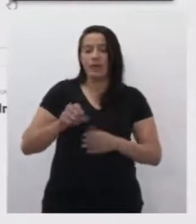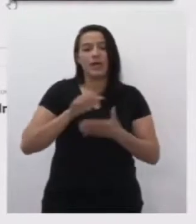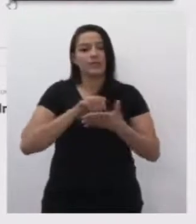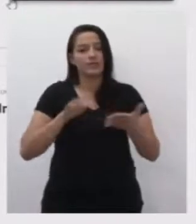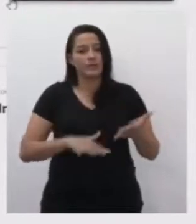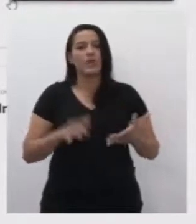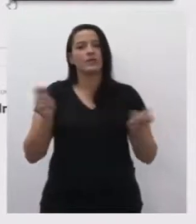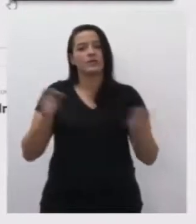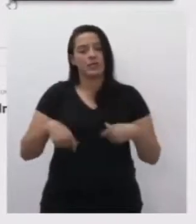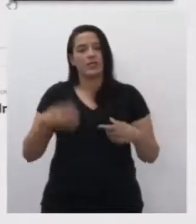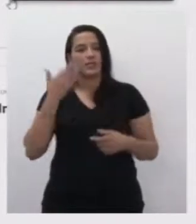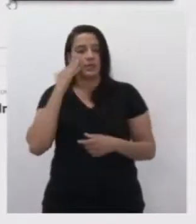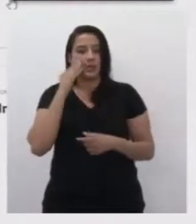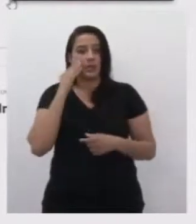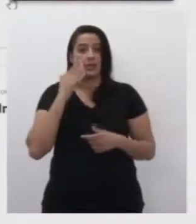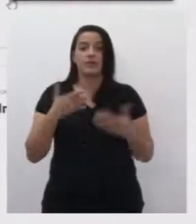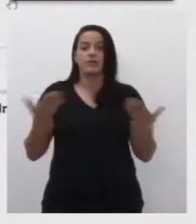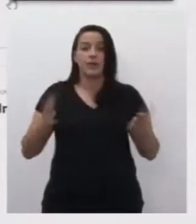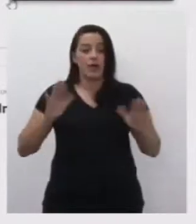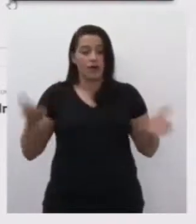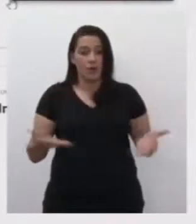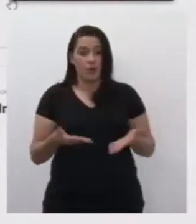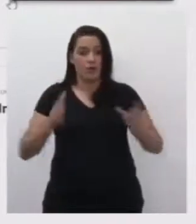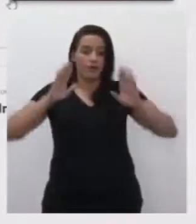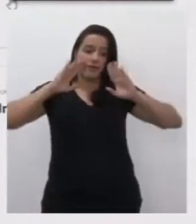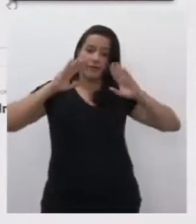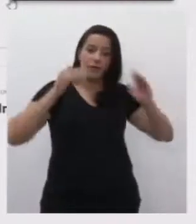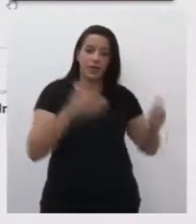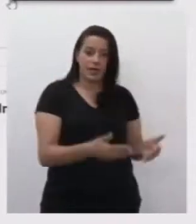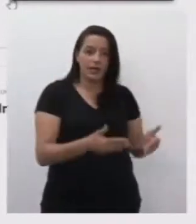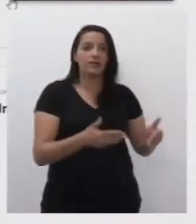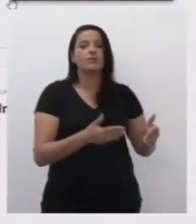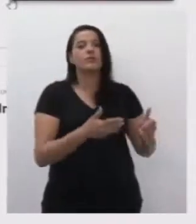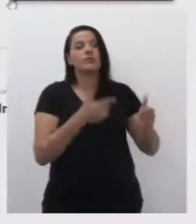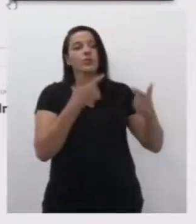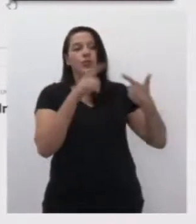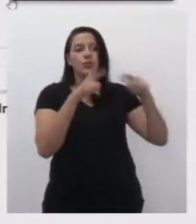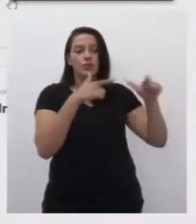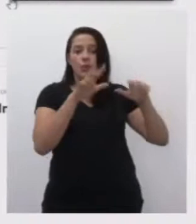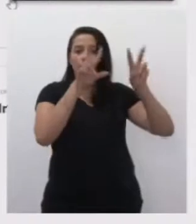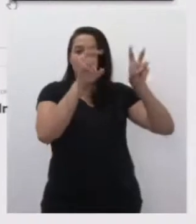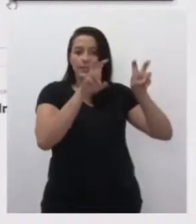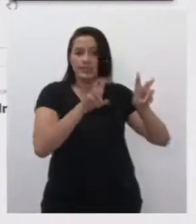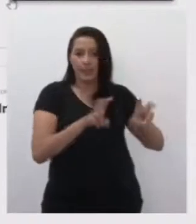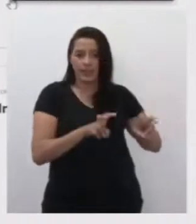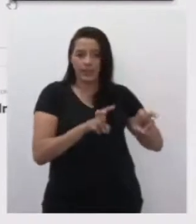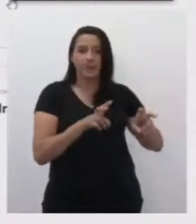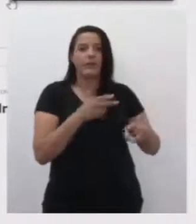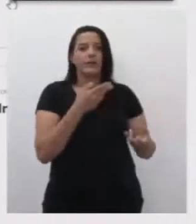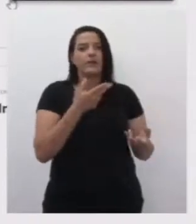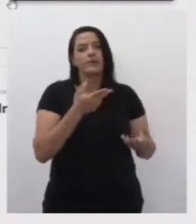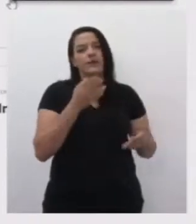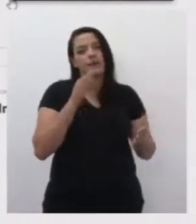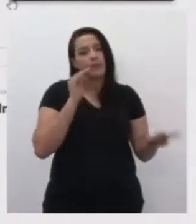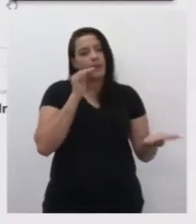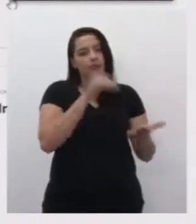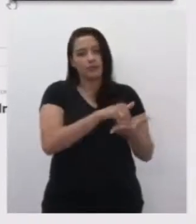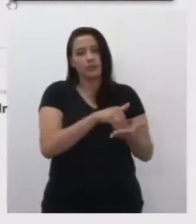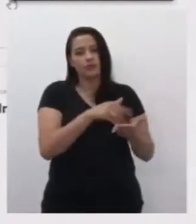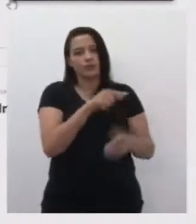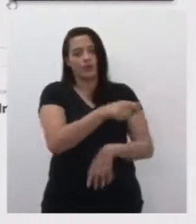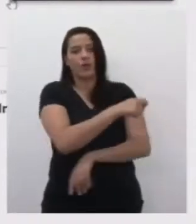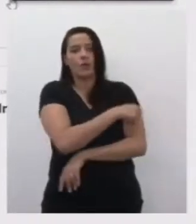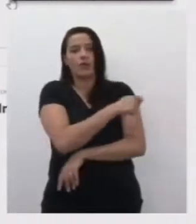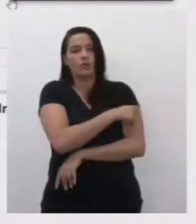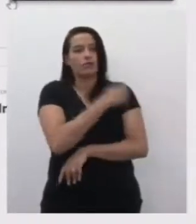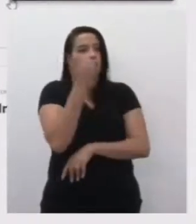entender. Então, a gente está muito modelando, né, a nossa pedagogia mais para esse caminho do que para as